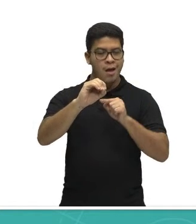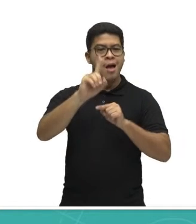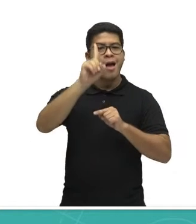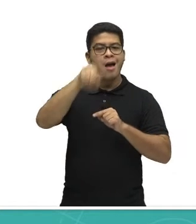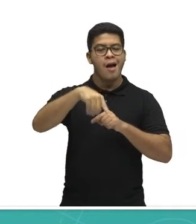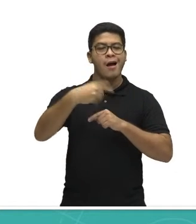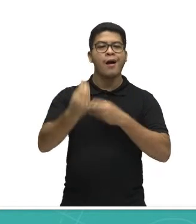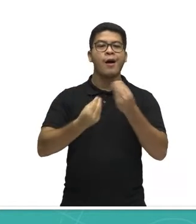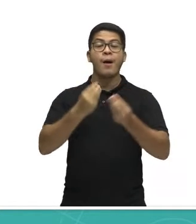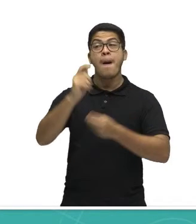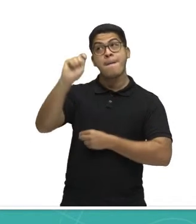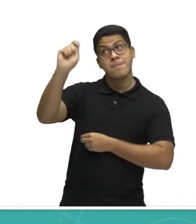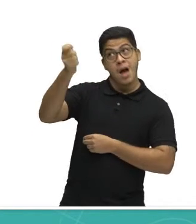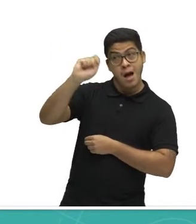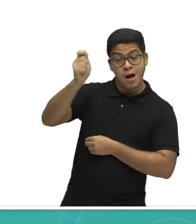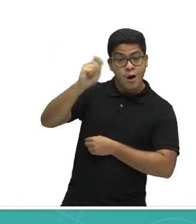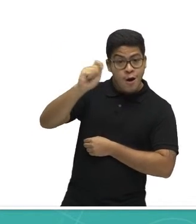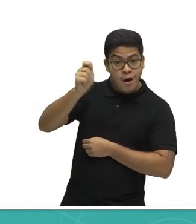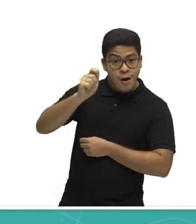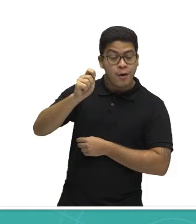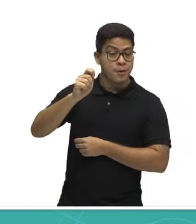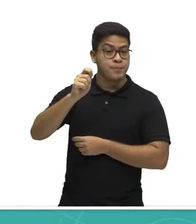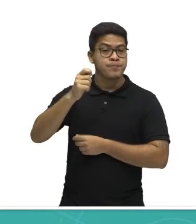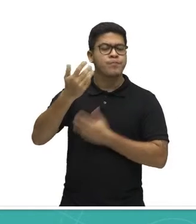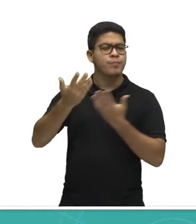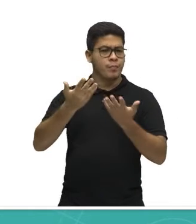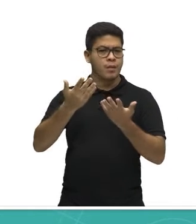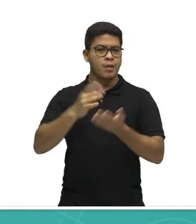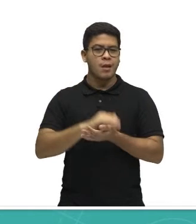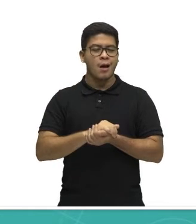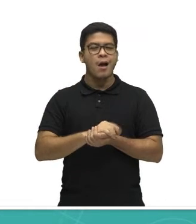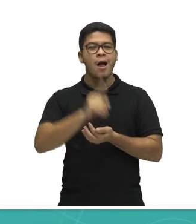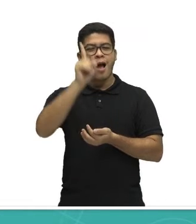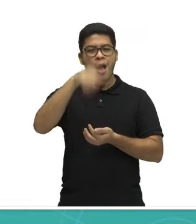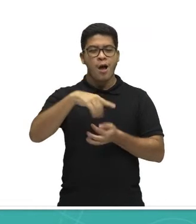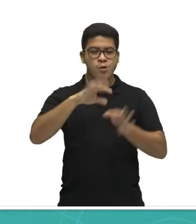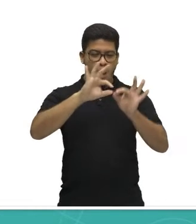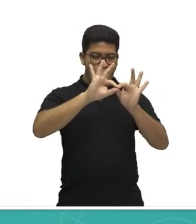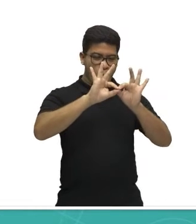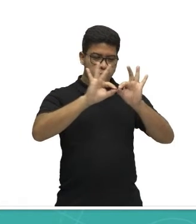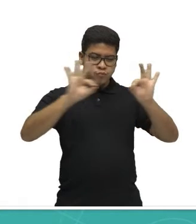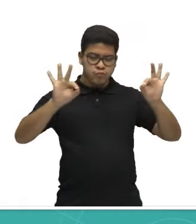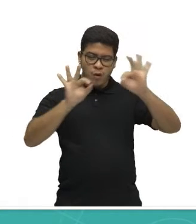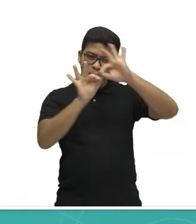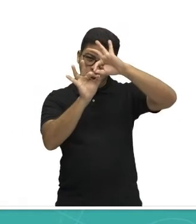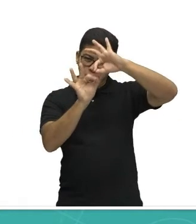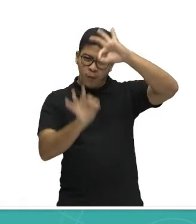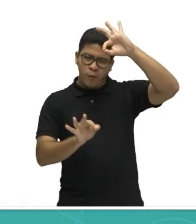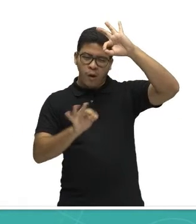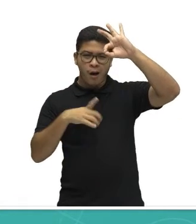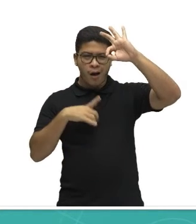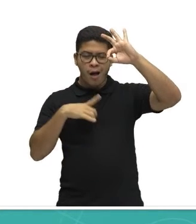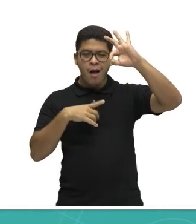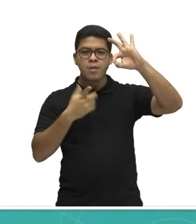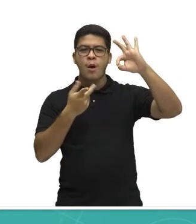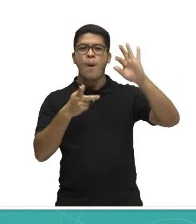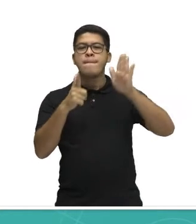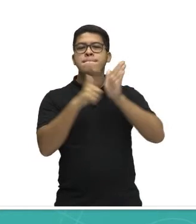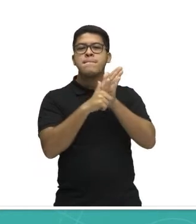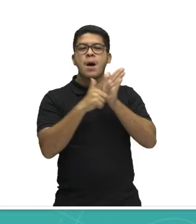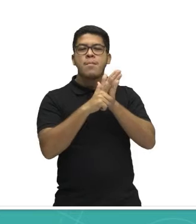é a brincadeira mais popular. Feitas de varetas de bambu e papel de seda colorido, as pipas podem